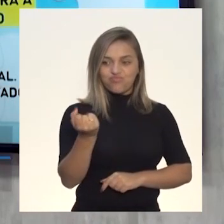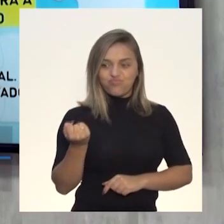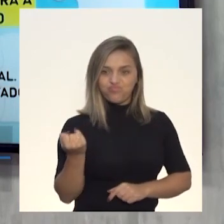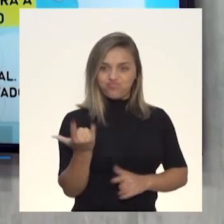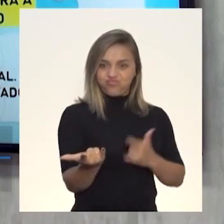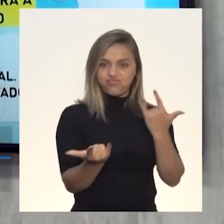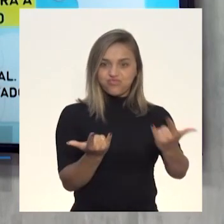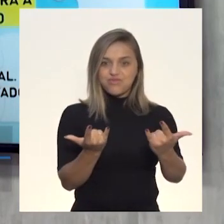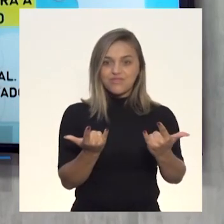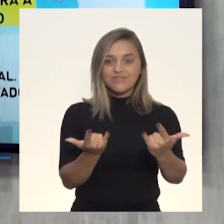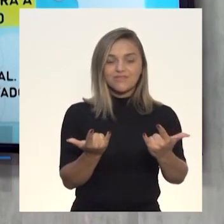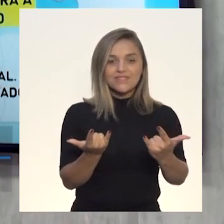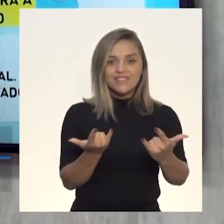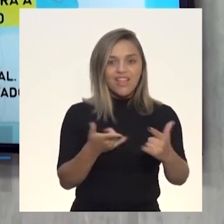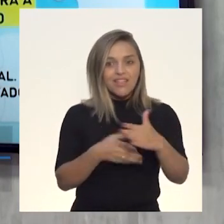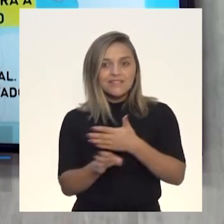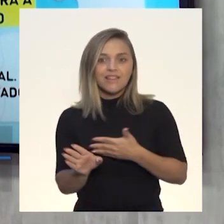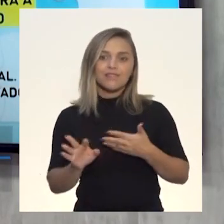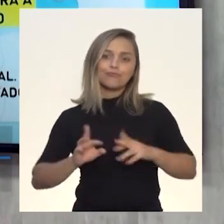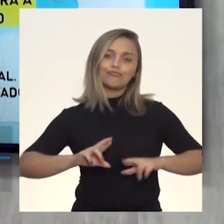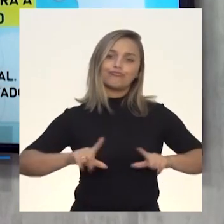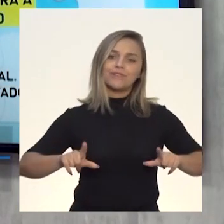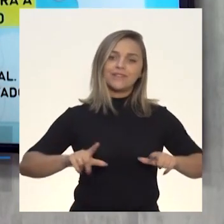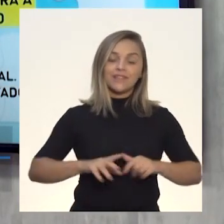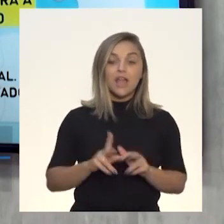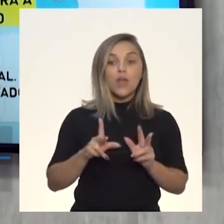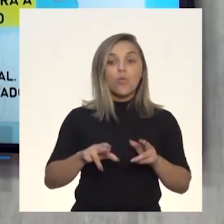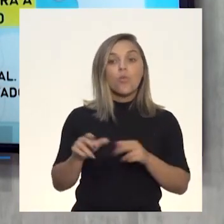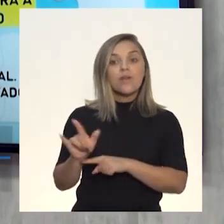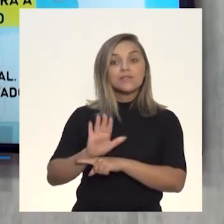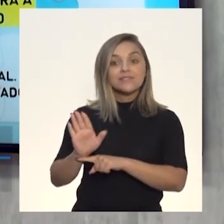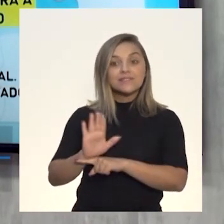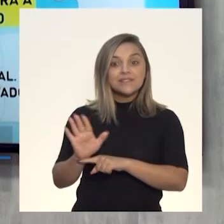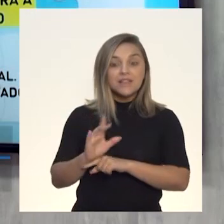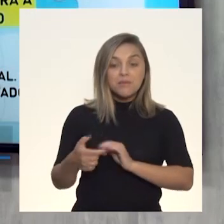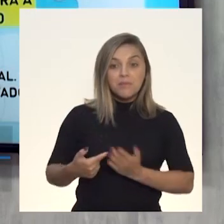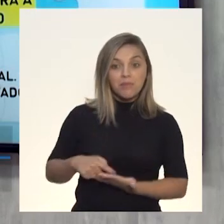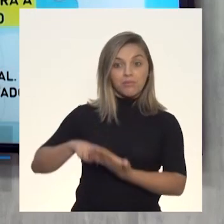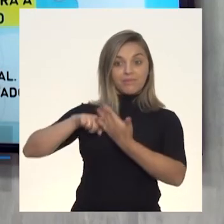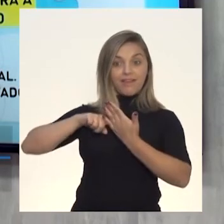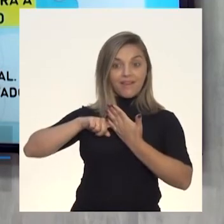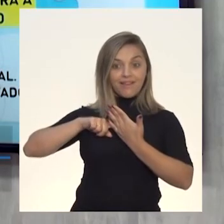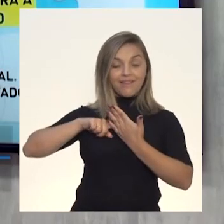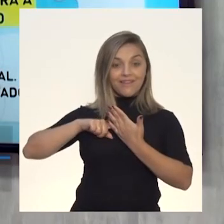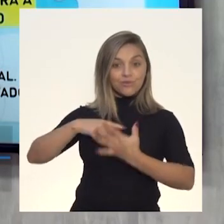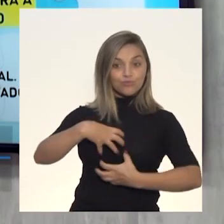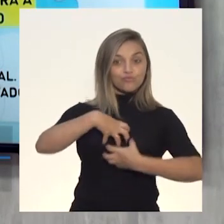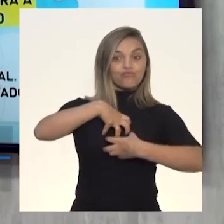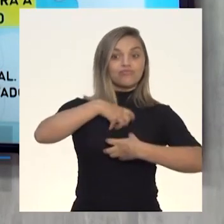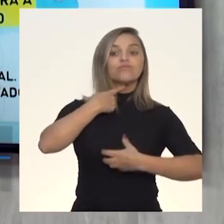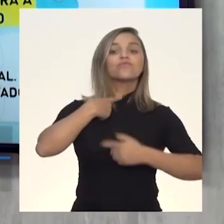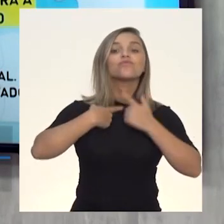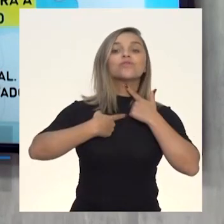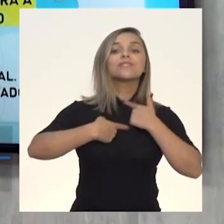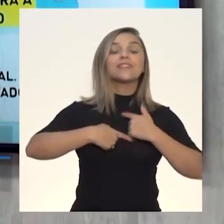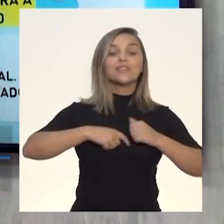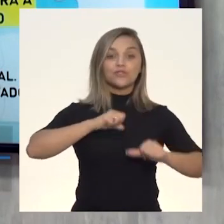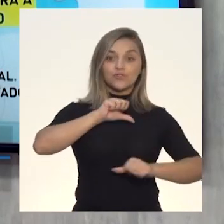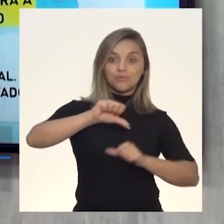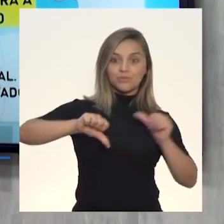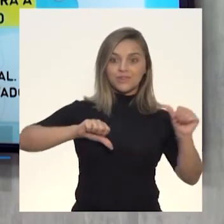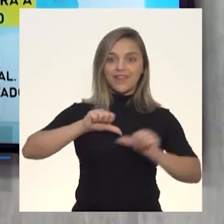porque o cinema, ele desperta na gente uma vontade de ser. A gente se coloca